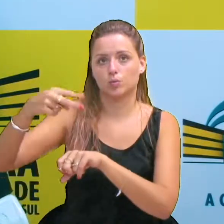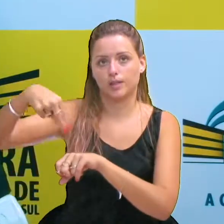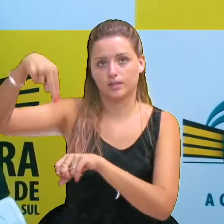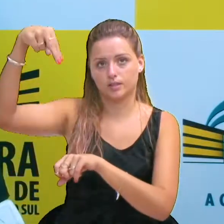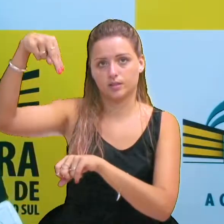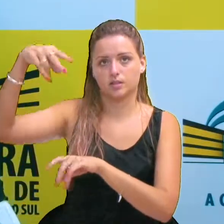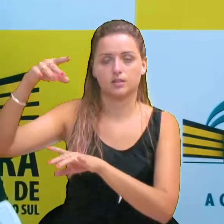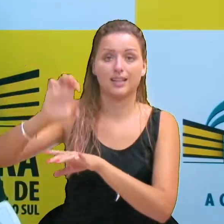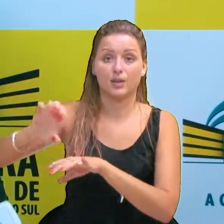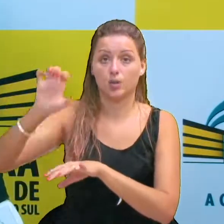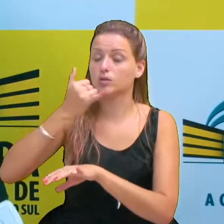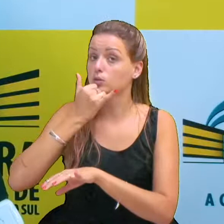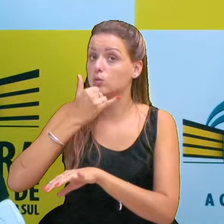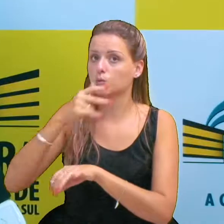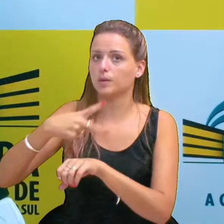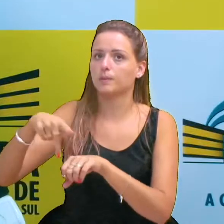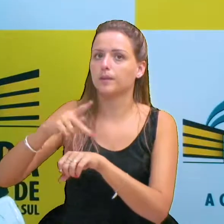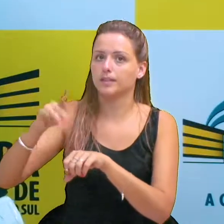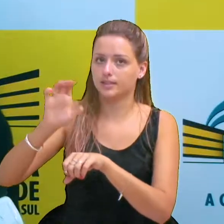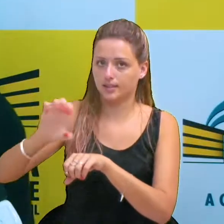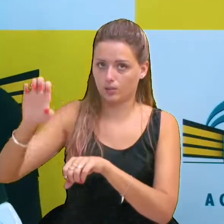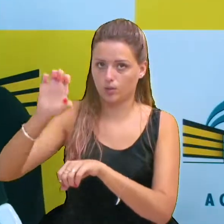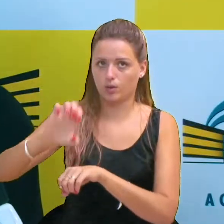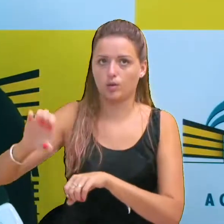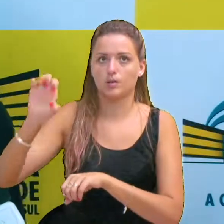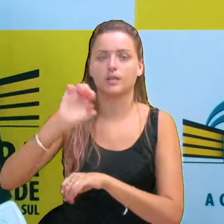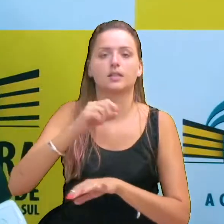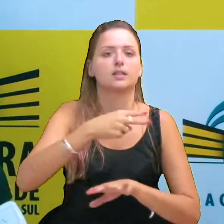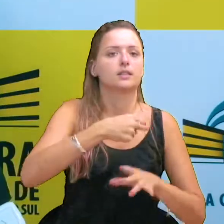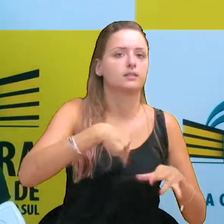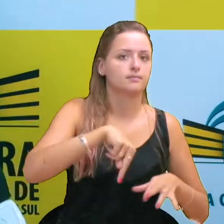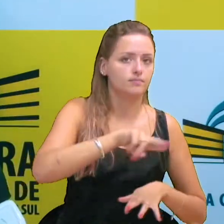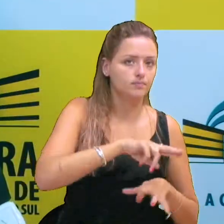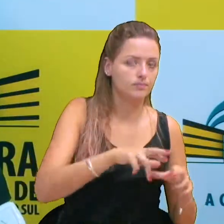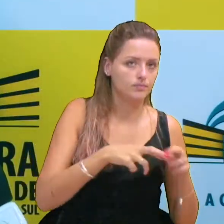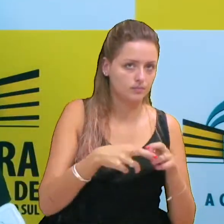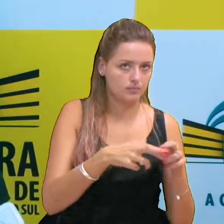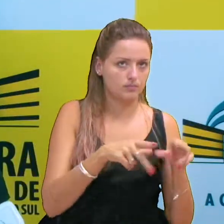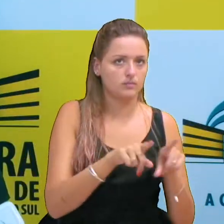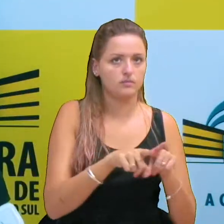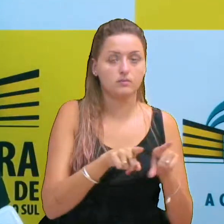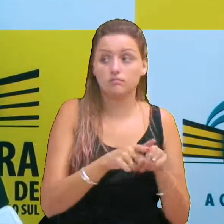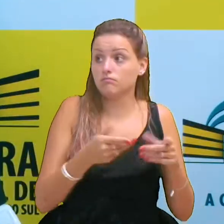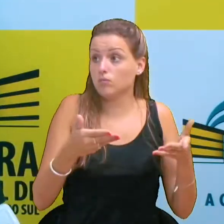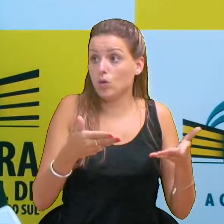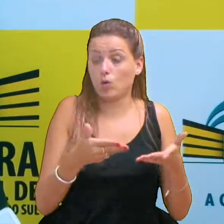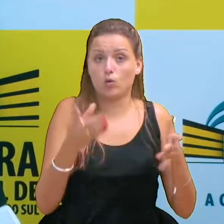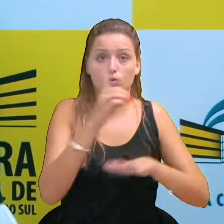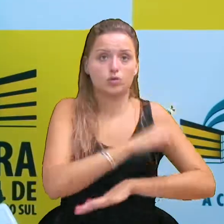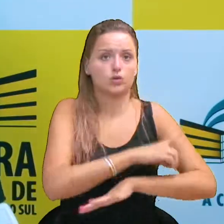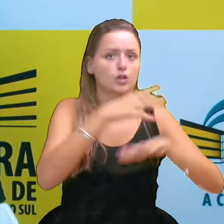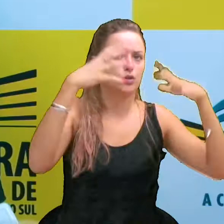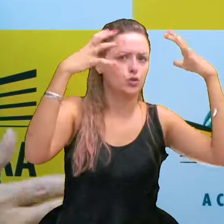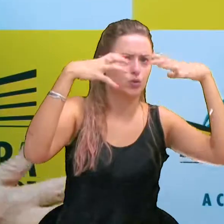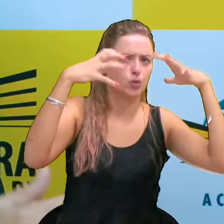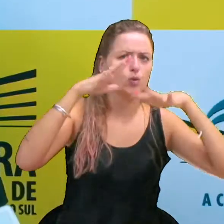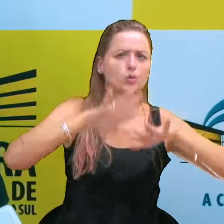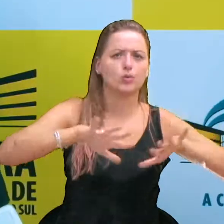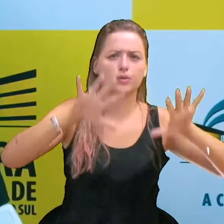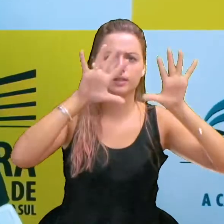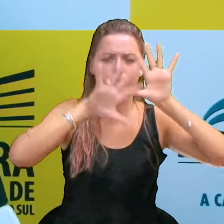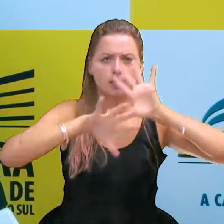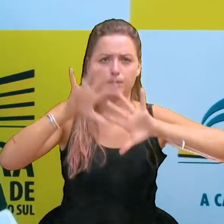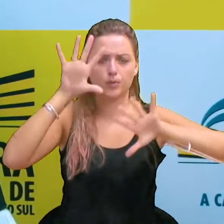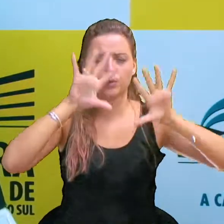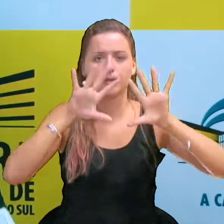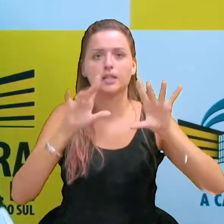nórdicos isso é normal, usar os faróis. Na nossa região também, um dia como hoje, chovendo, com neblina, no